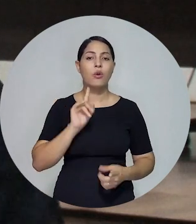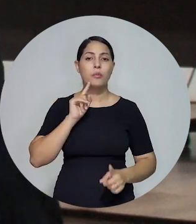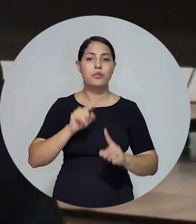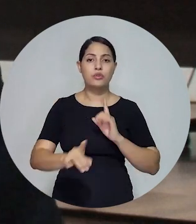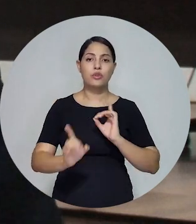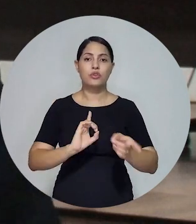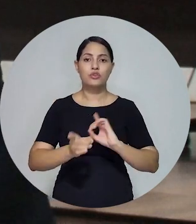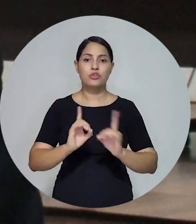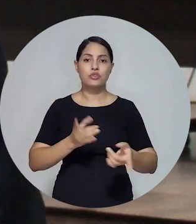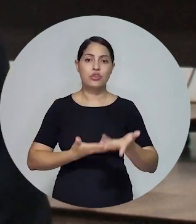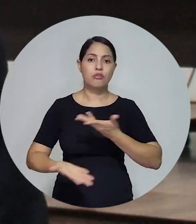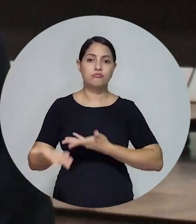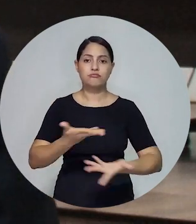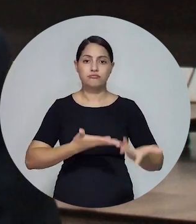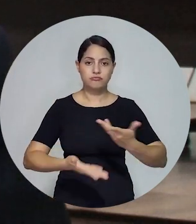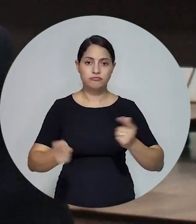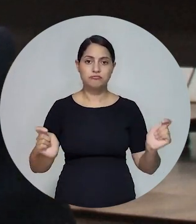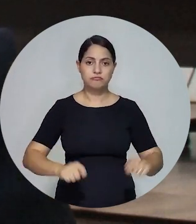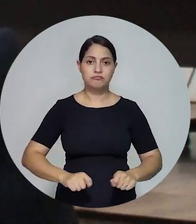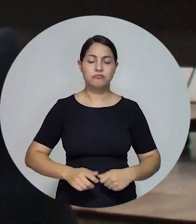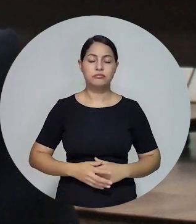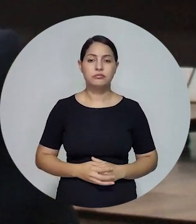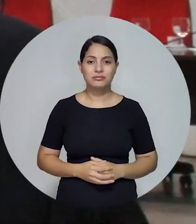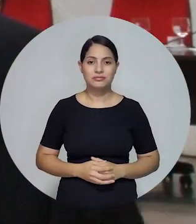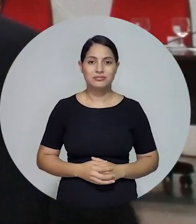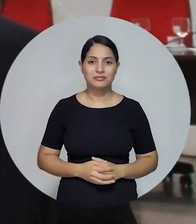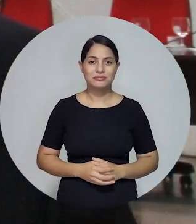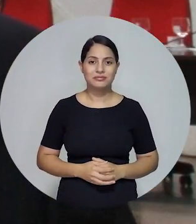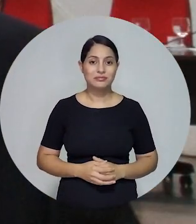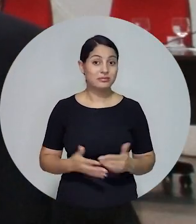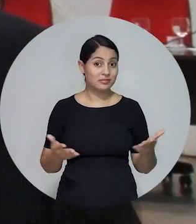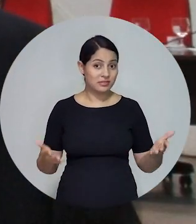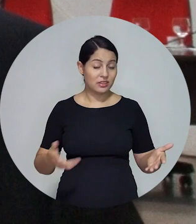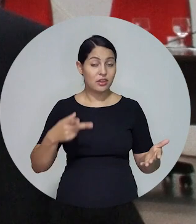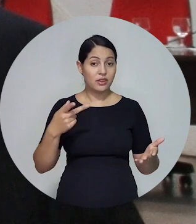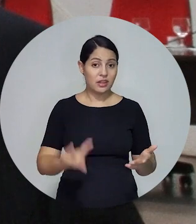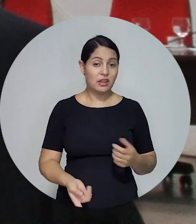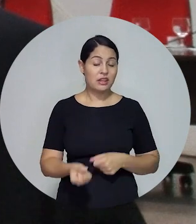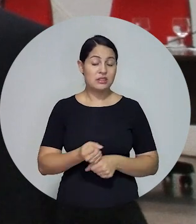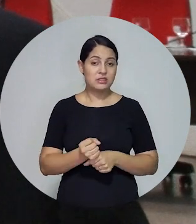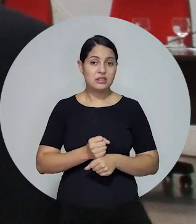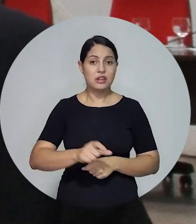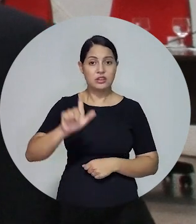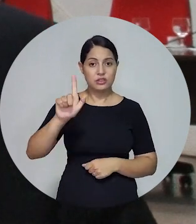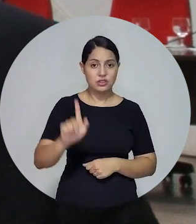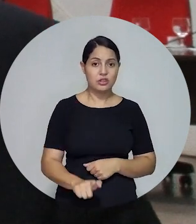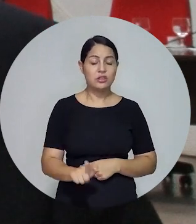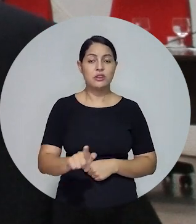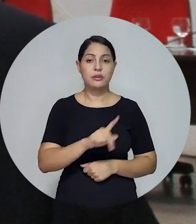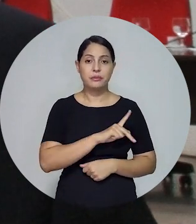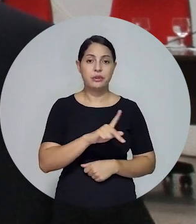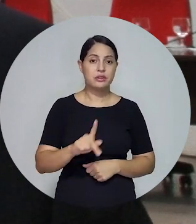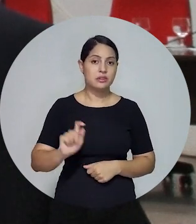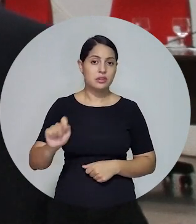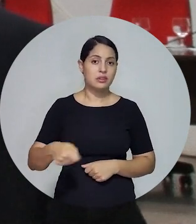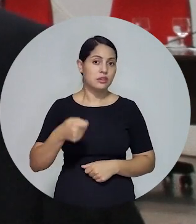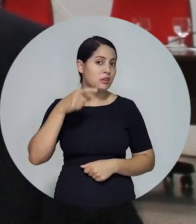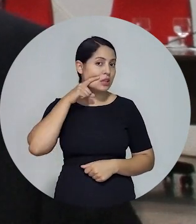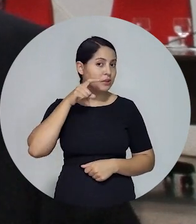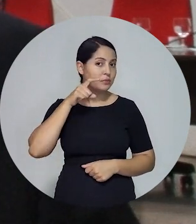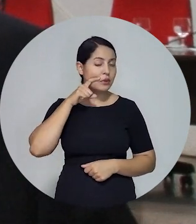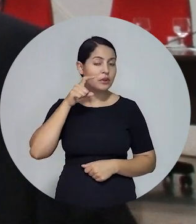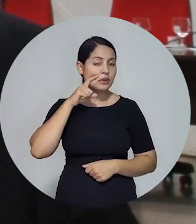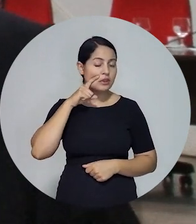das subseções um universo específico de diálogo. A Caravana Nacional de Prerrogativas, este ano na gestão do presidente